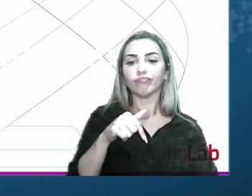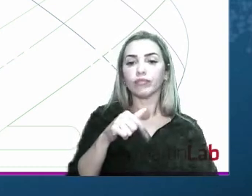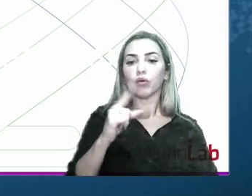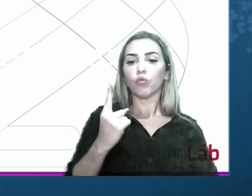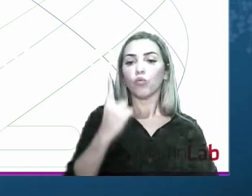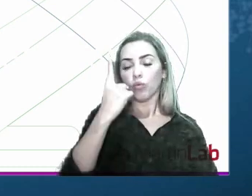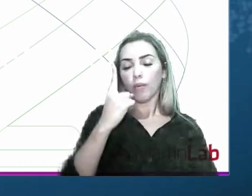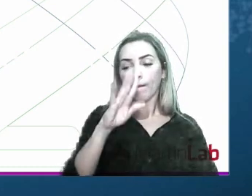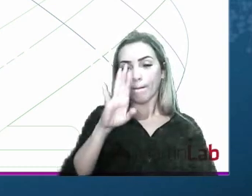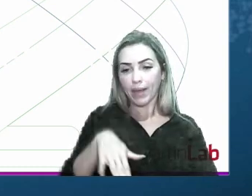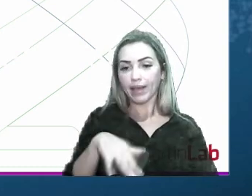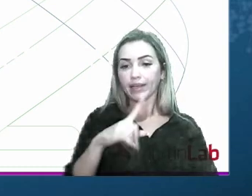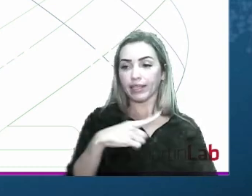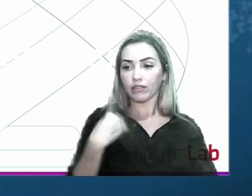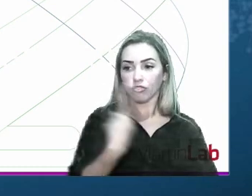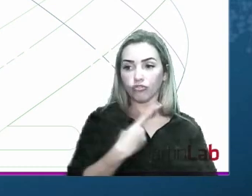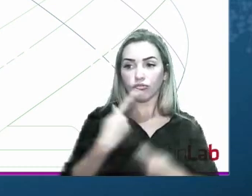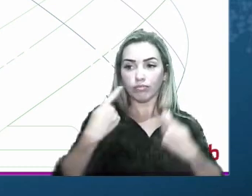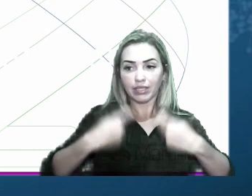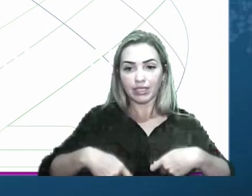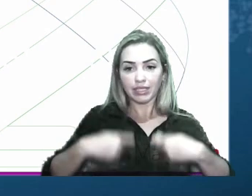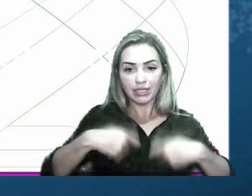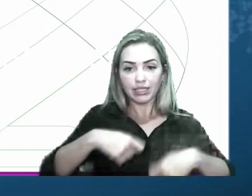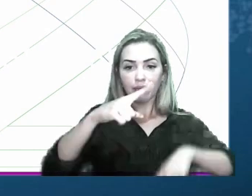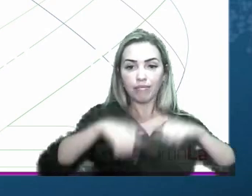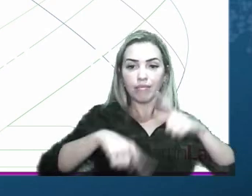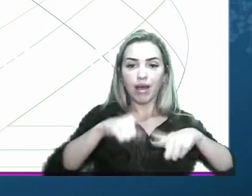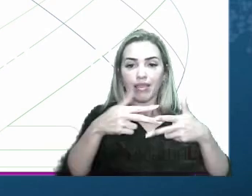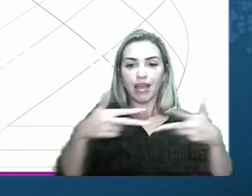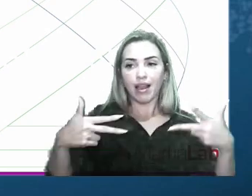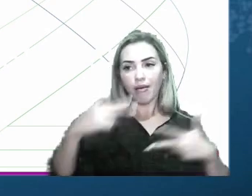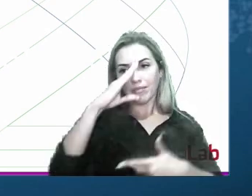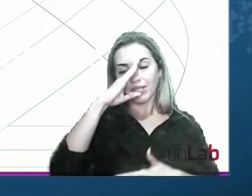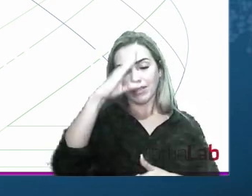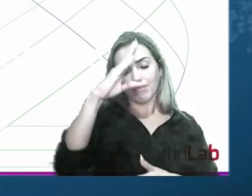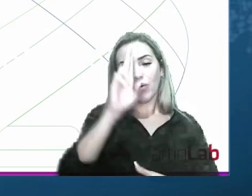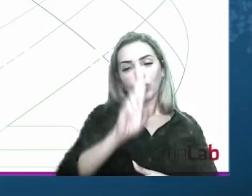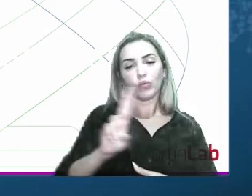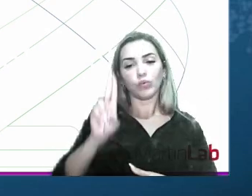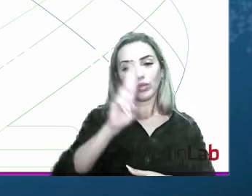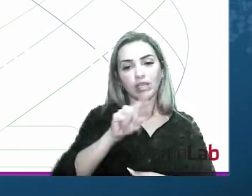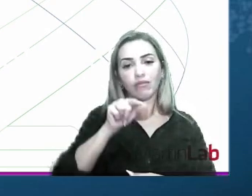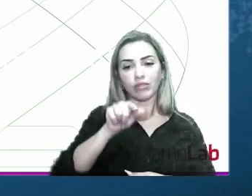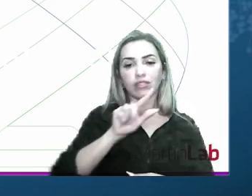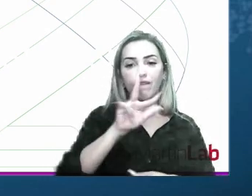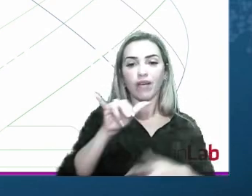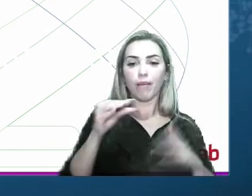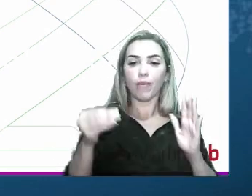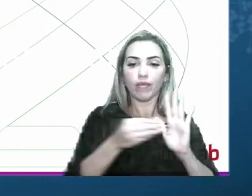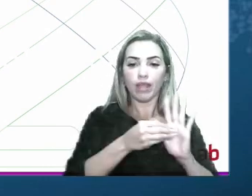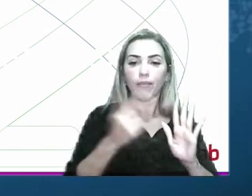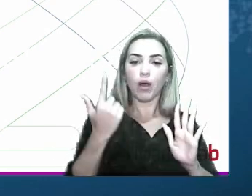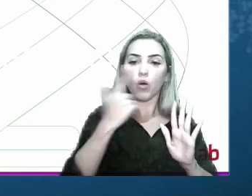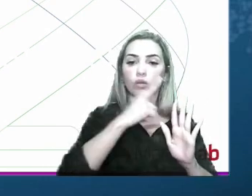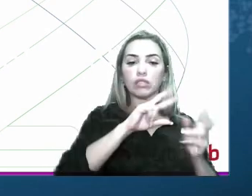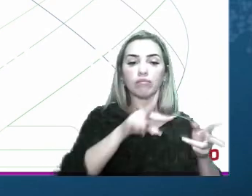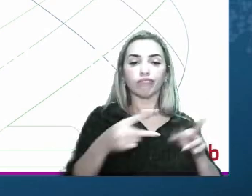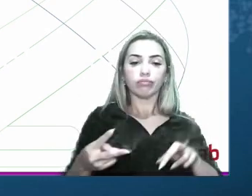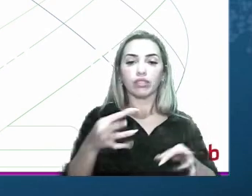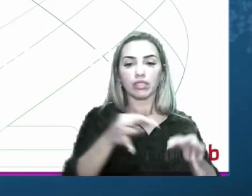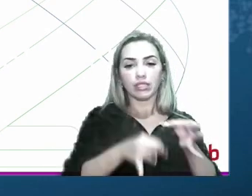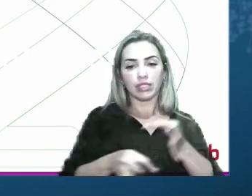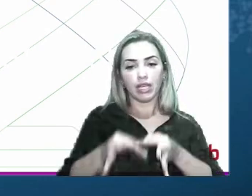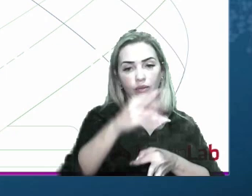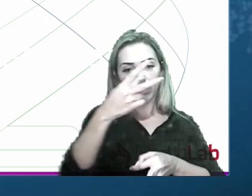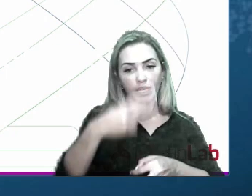que a gente precisa os ingredientes principais dos materiais que você vai colocar para transduzir as células